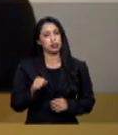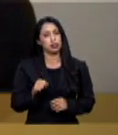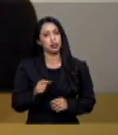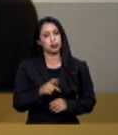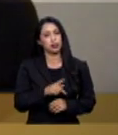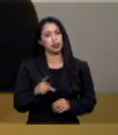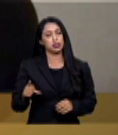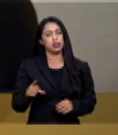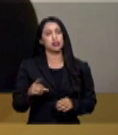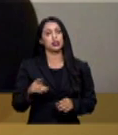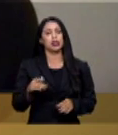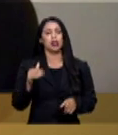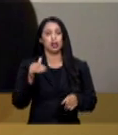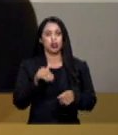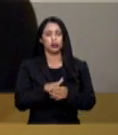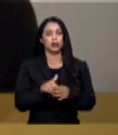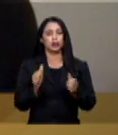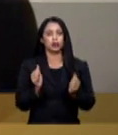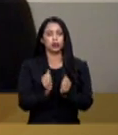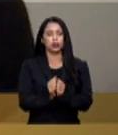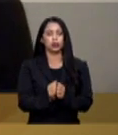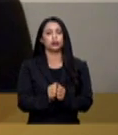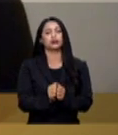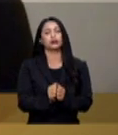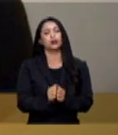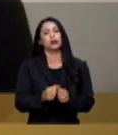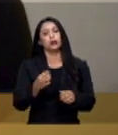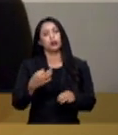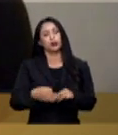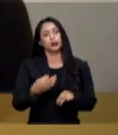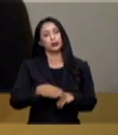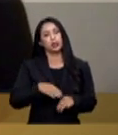vou acompanhar a proposta de modulação do ministro Nunes Marques.